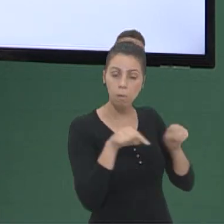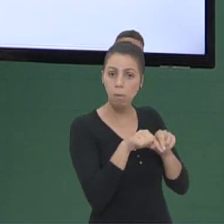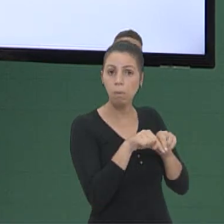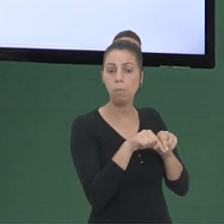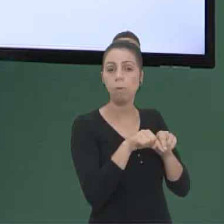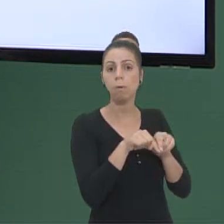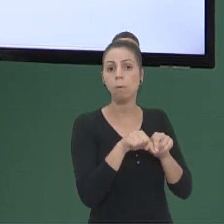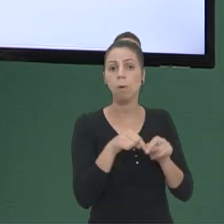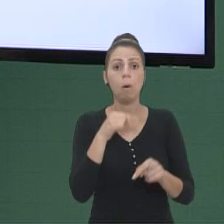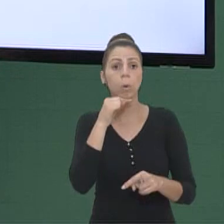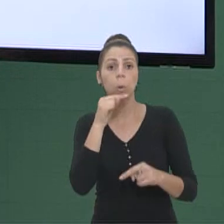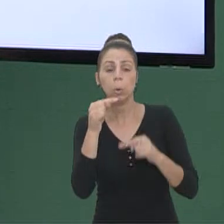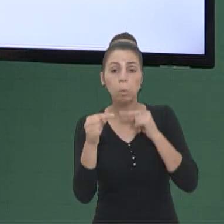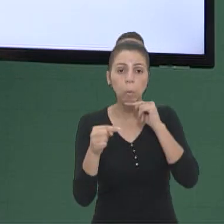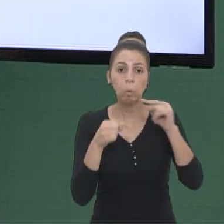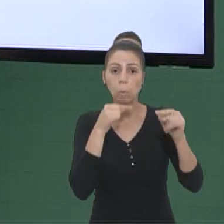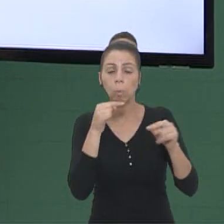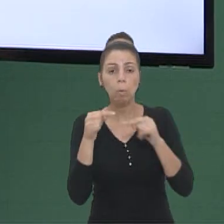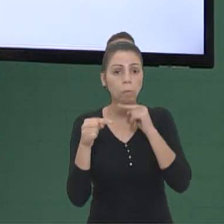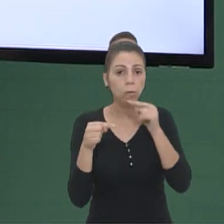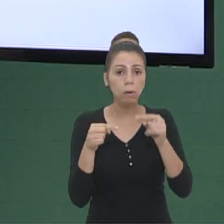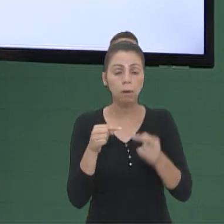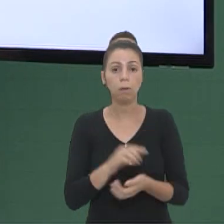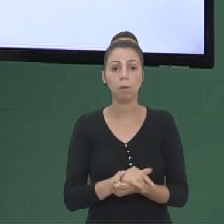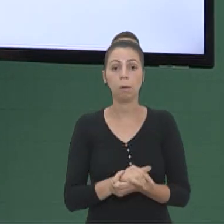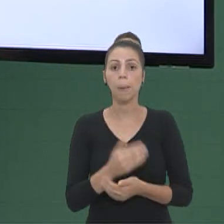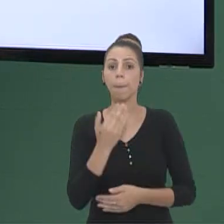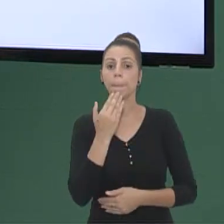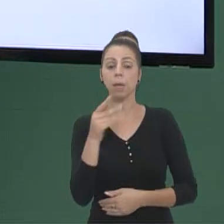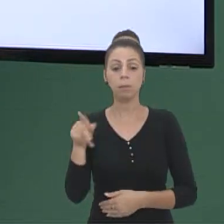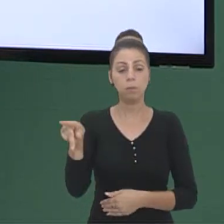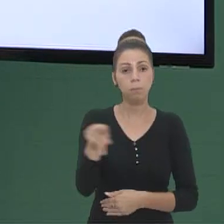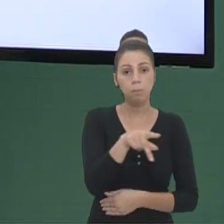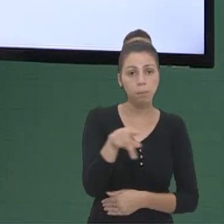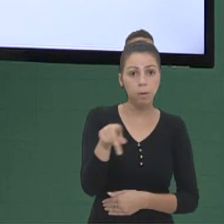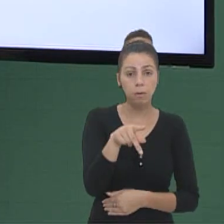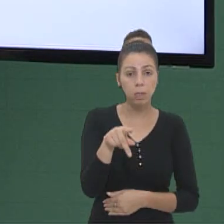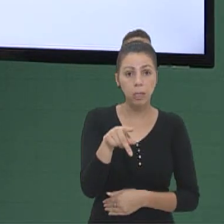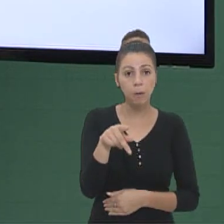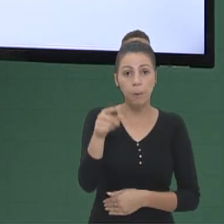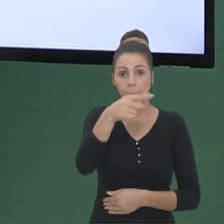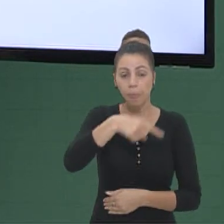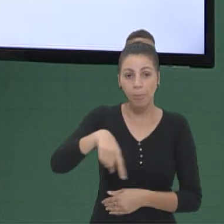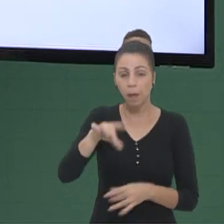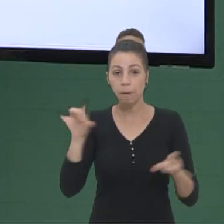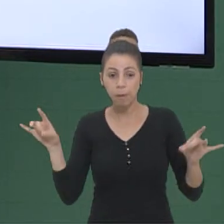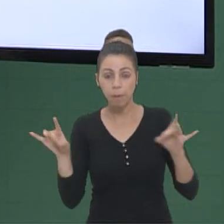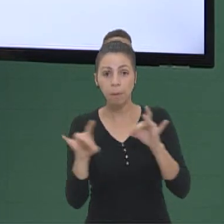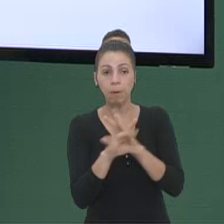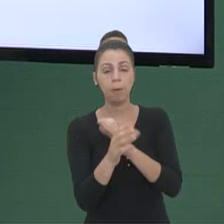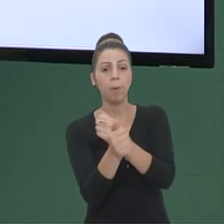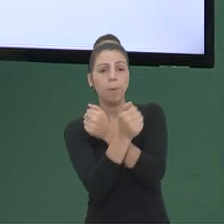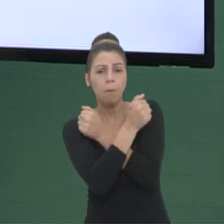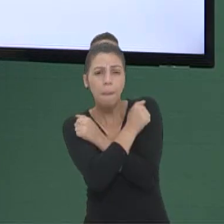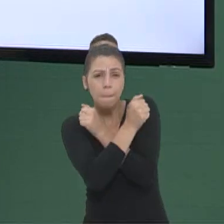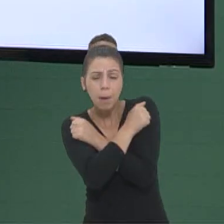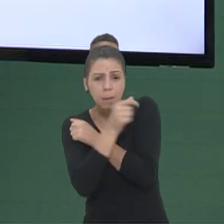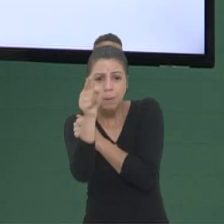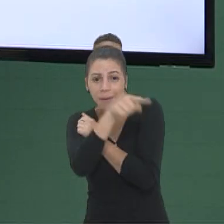Dúvidas e orientações, solicitem aos professores. Nós ficamos por aqui. Um grande abraço a